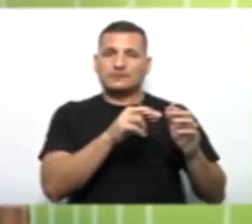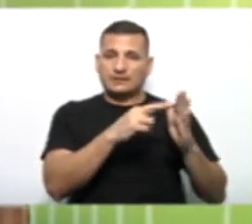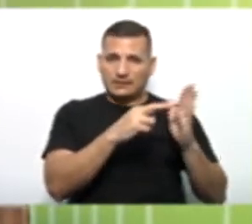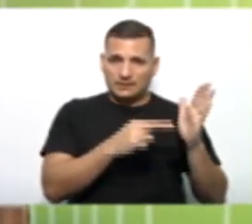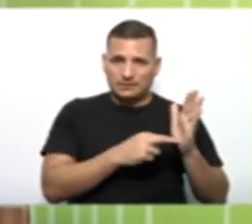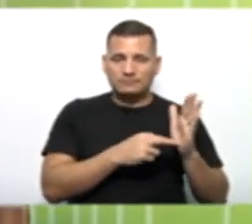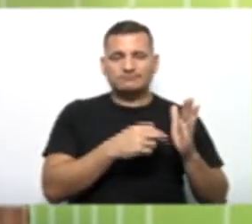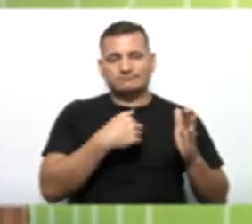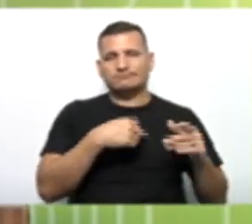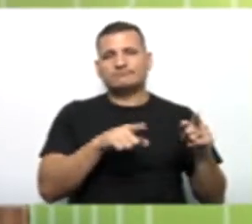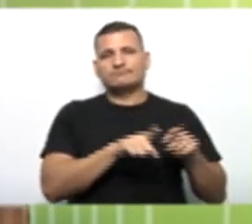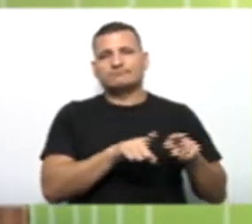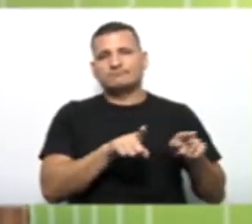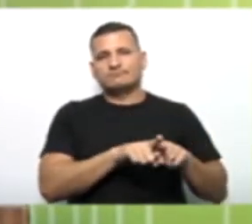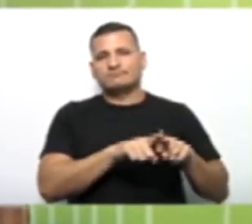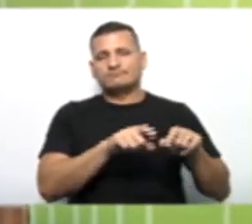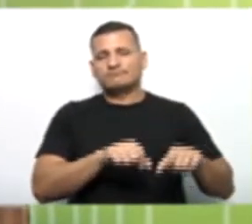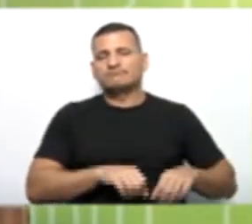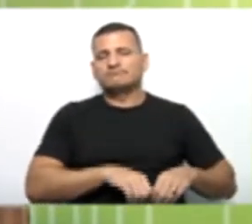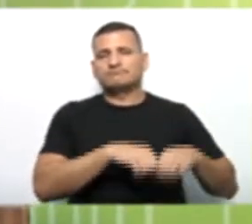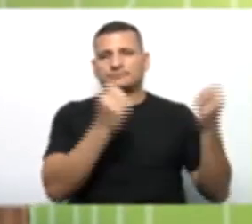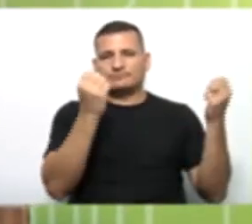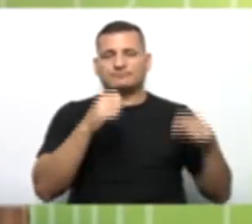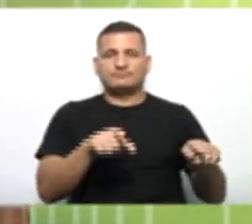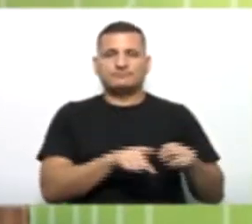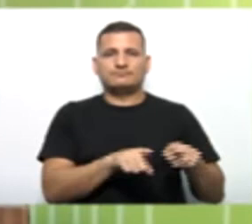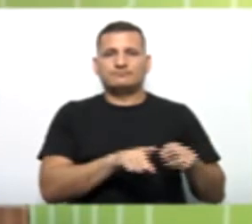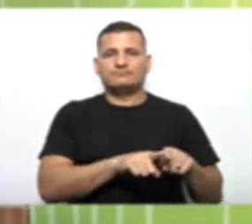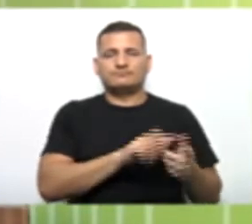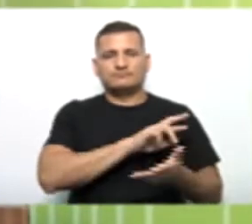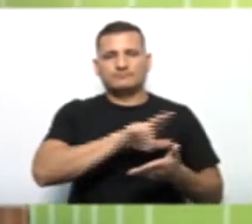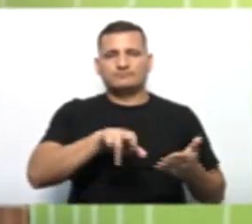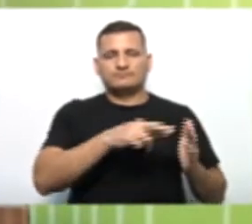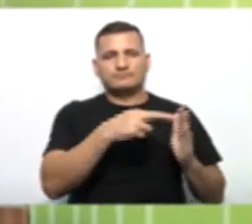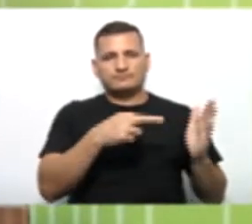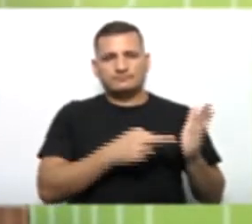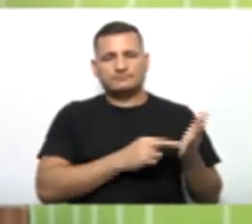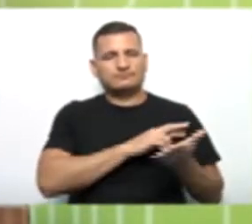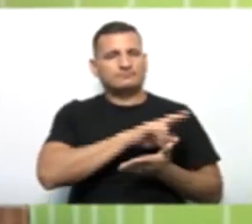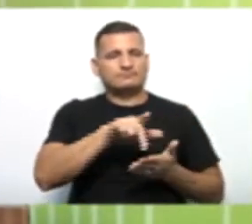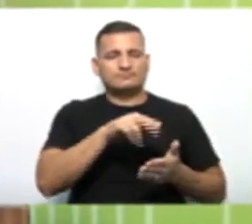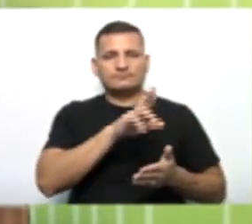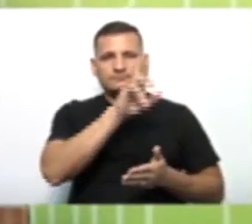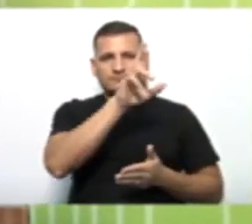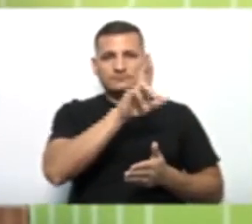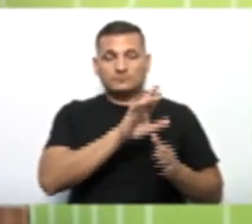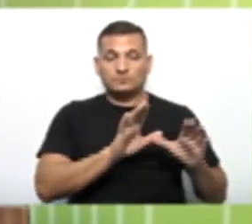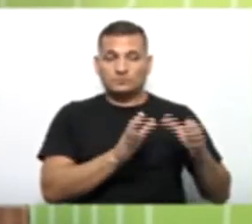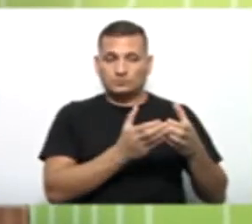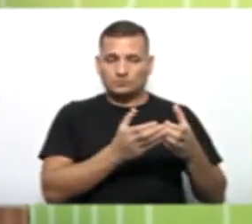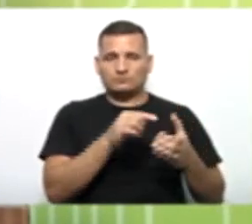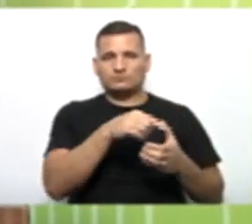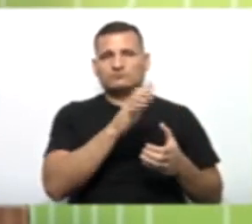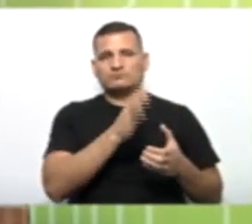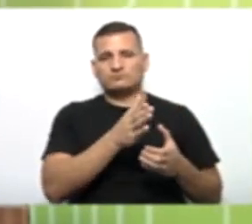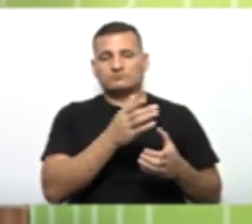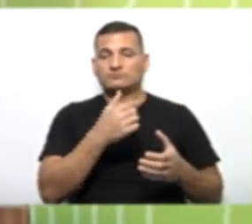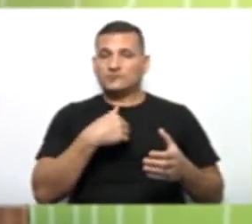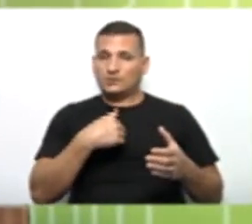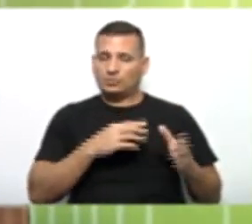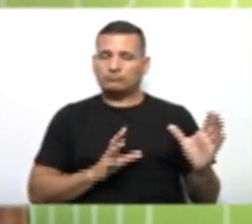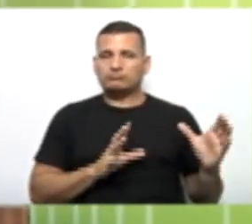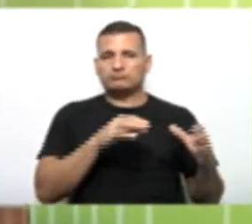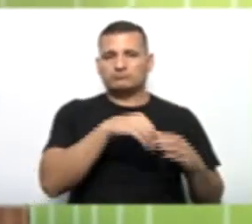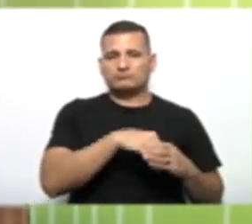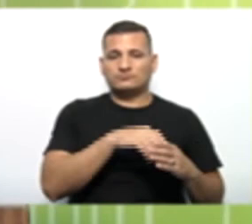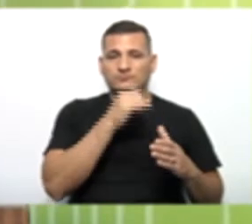estou também violando a um conjunto de normas um conjunto de decisões que foram tomadas coletivamente e do qual eu fiz